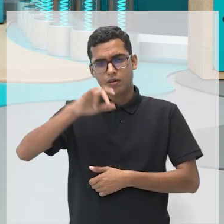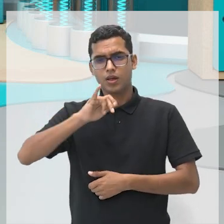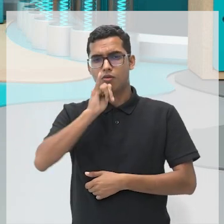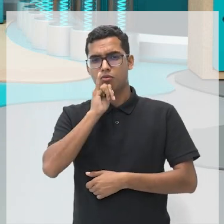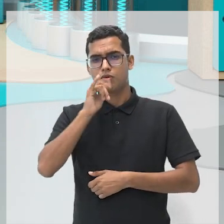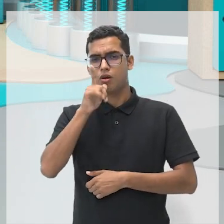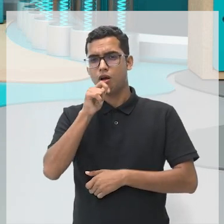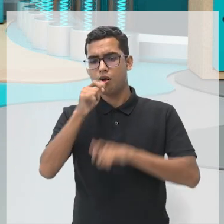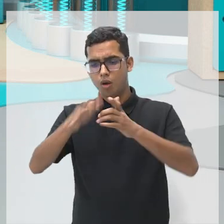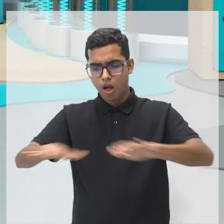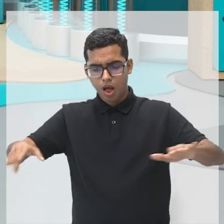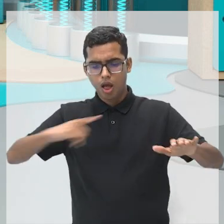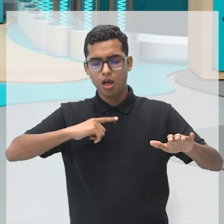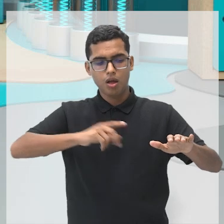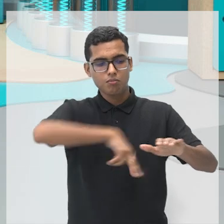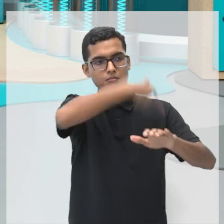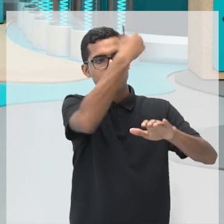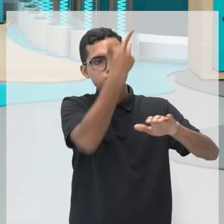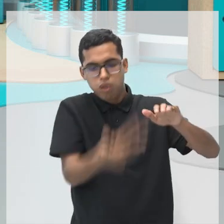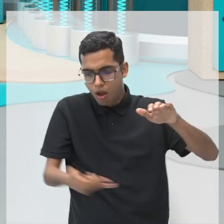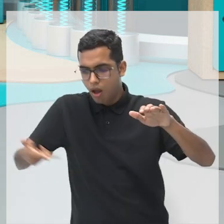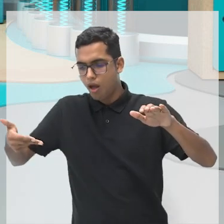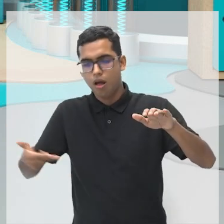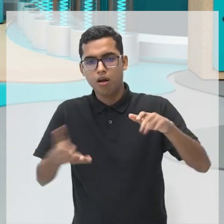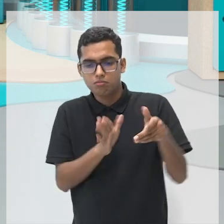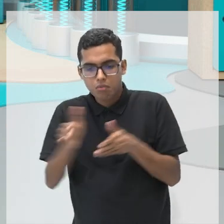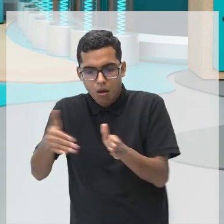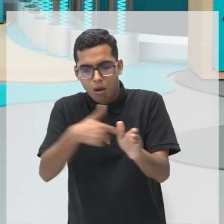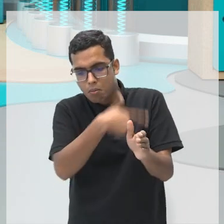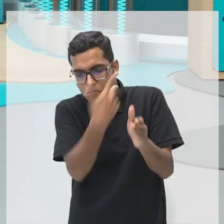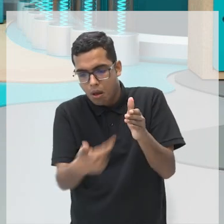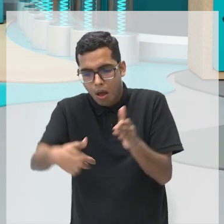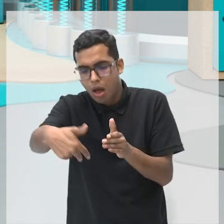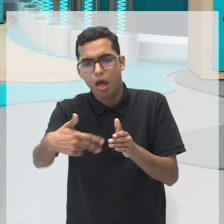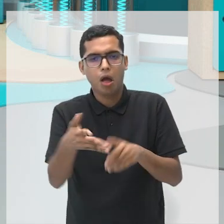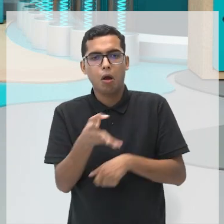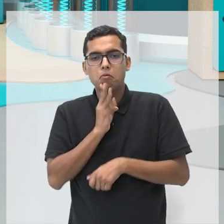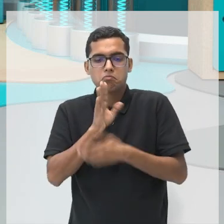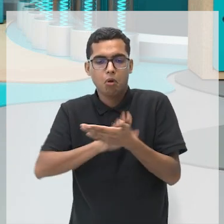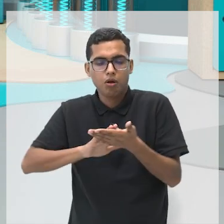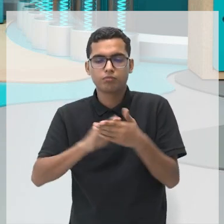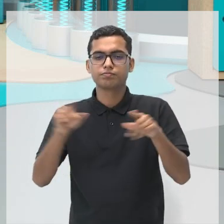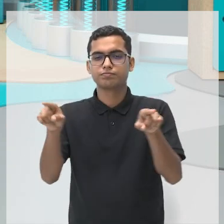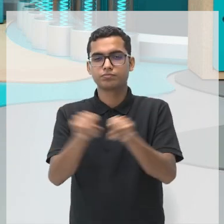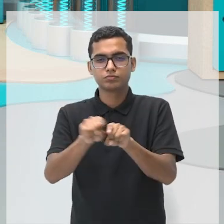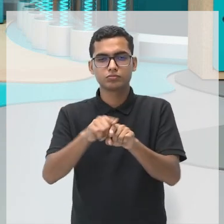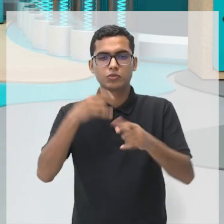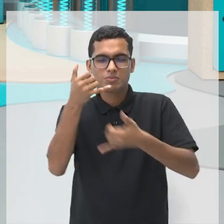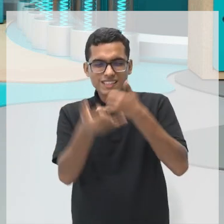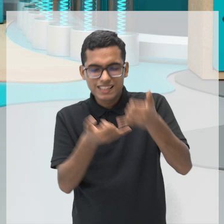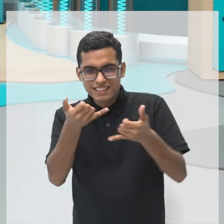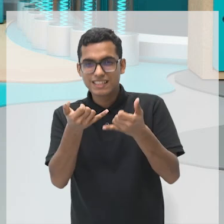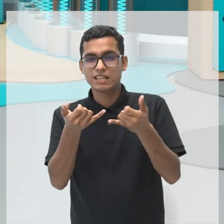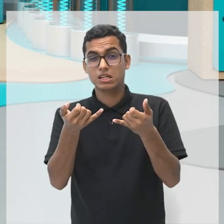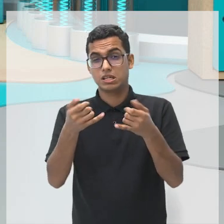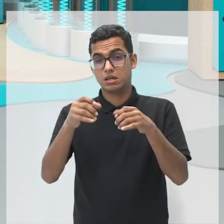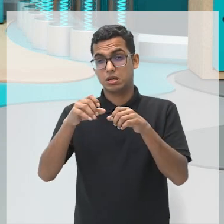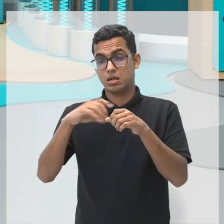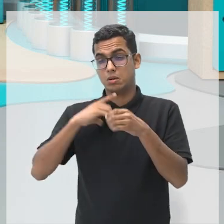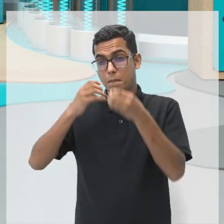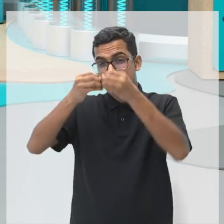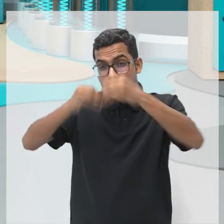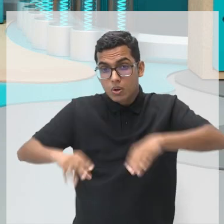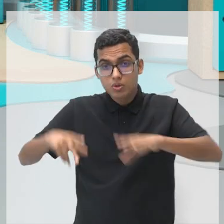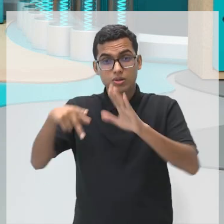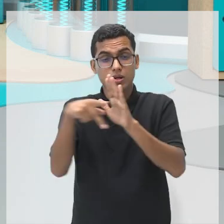igarapé sem conhecer ali a profundidade, né? Evitar brincadeiras que possam machucar a coluna, se cair, manter-se estático,